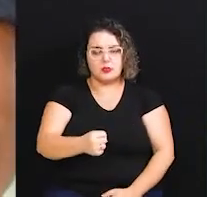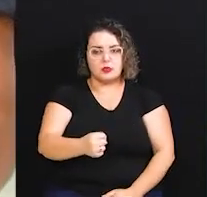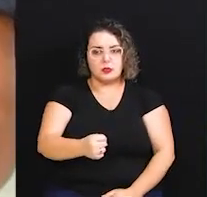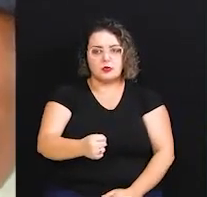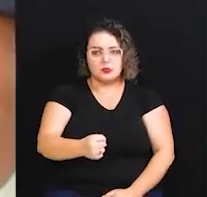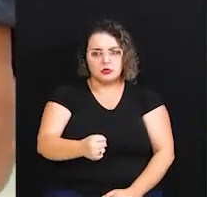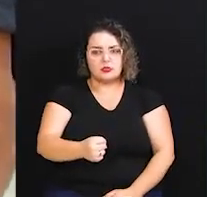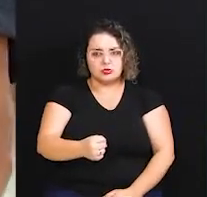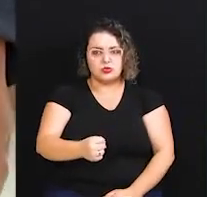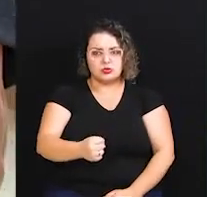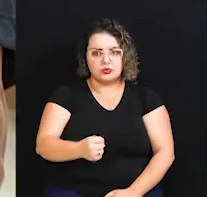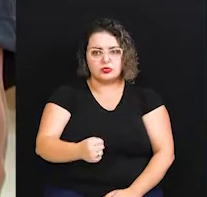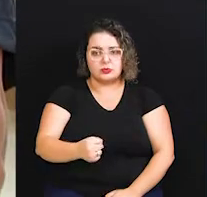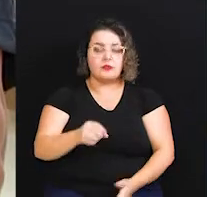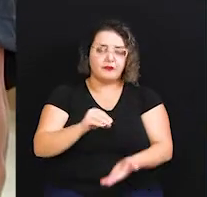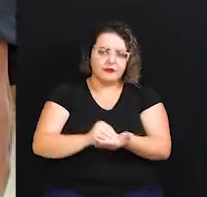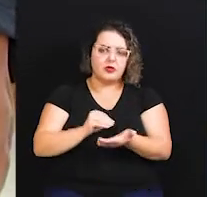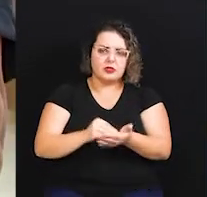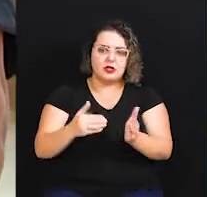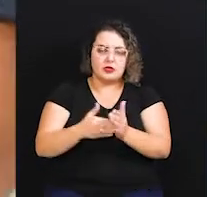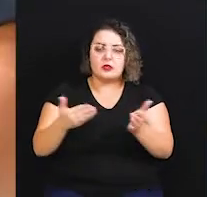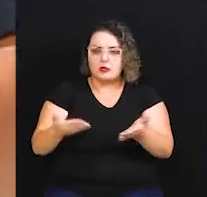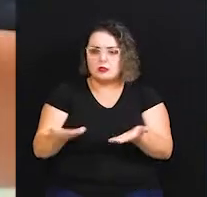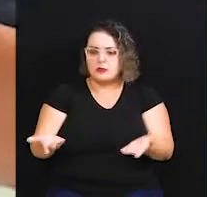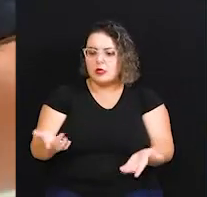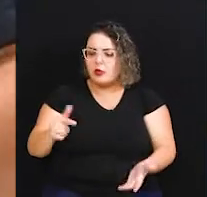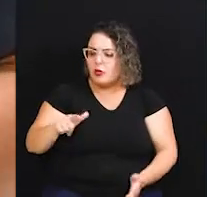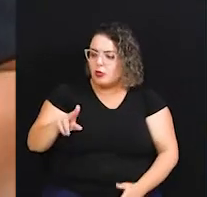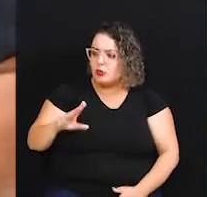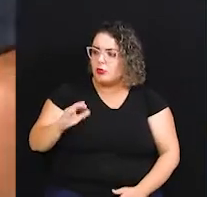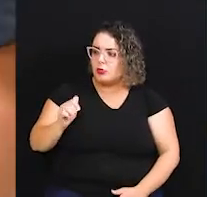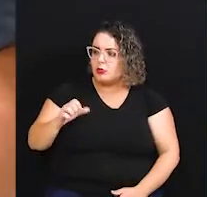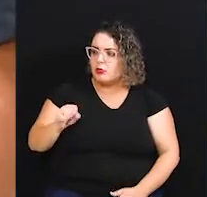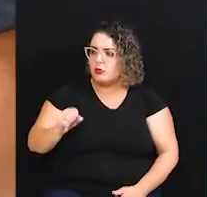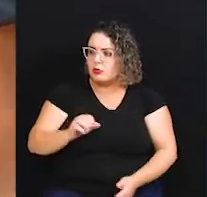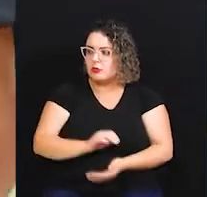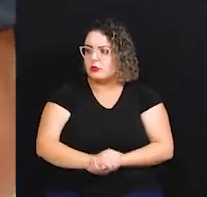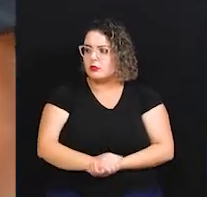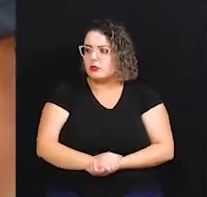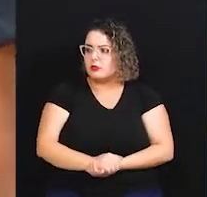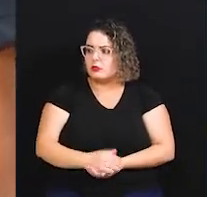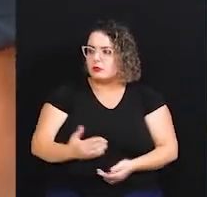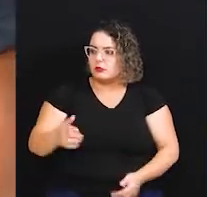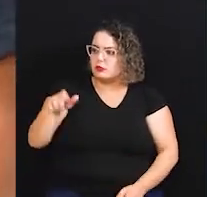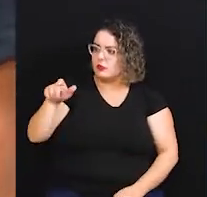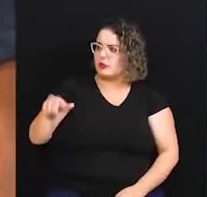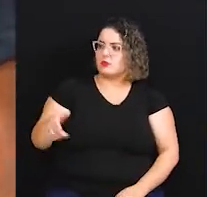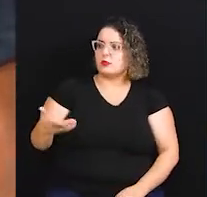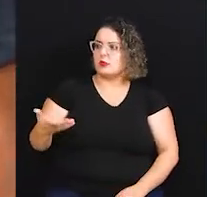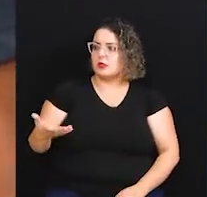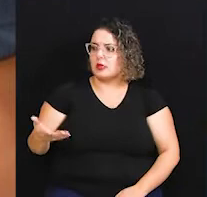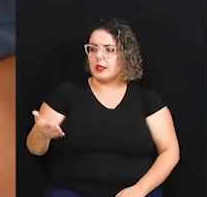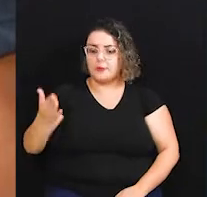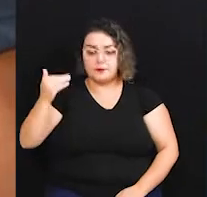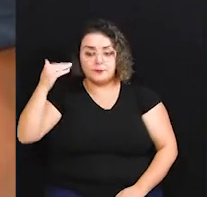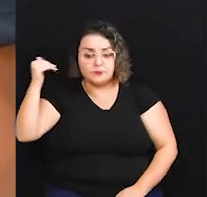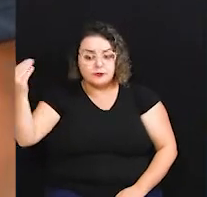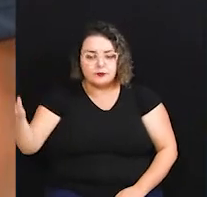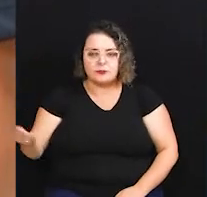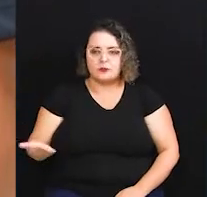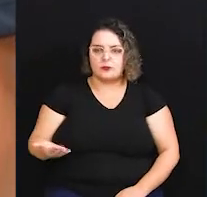tirado e me faz muita falta até hoje. Então, às vezes as pessoas falam assim, Lucas, você, poxa, uma pessoa